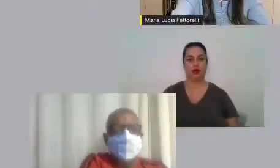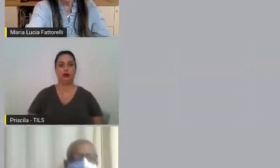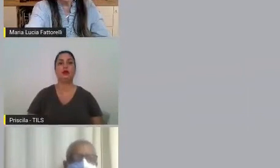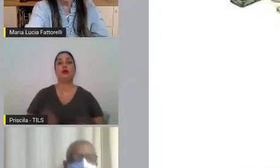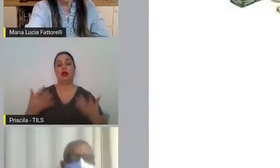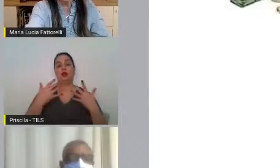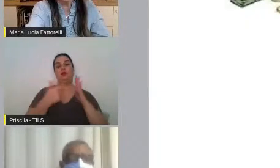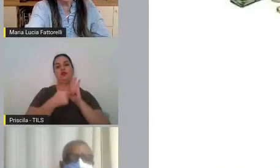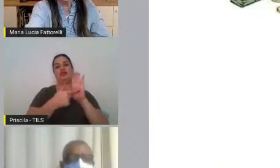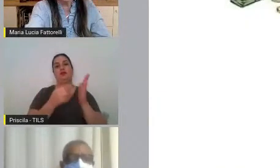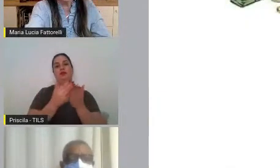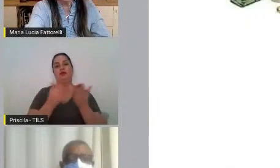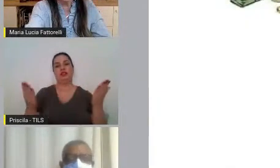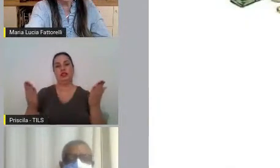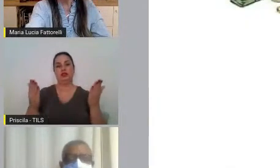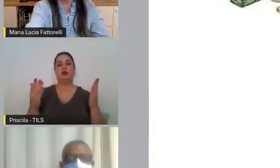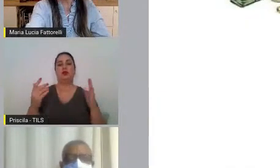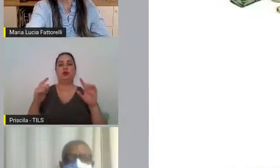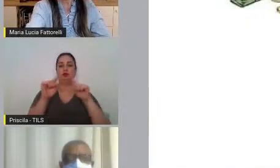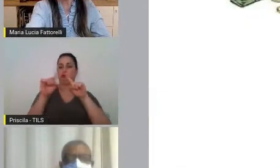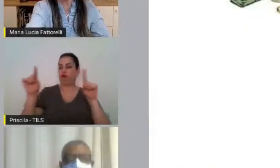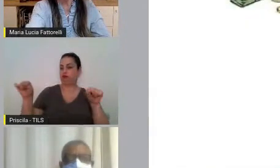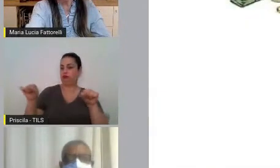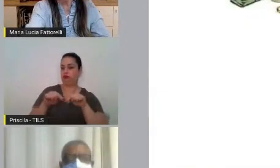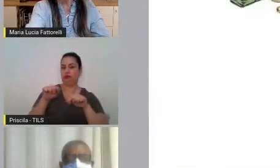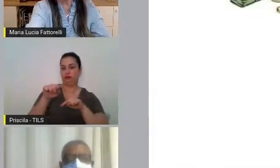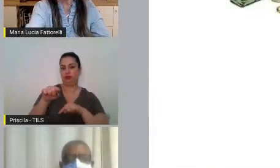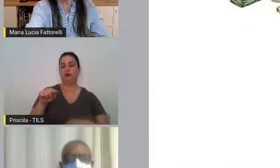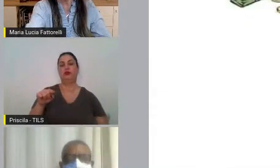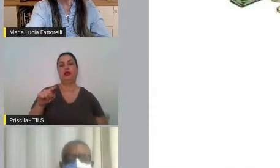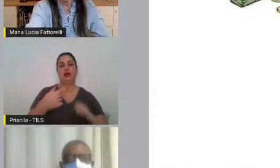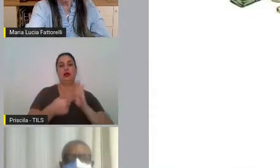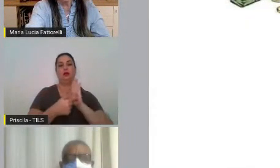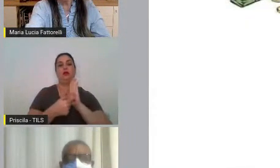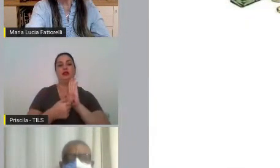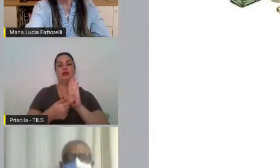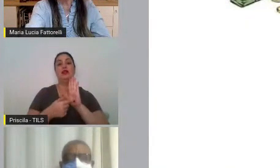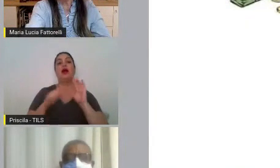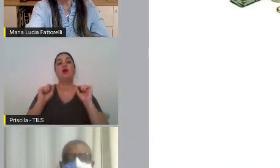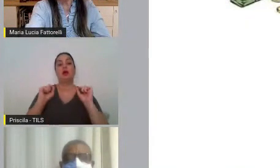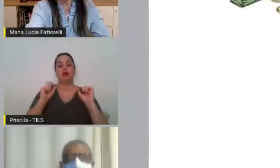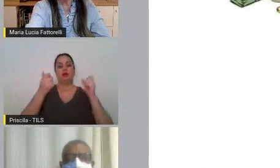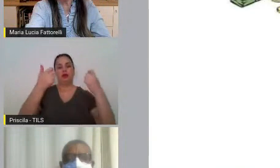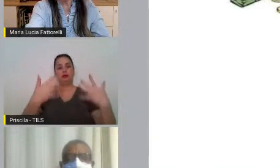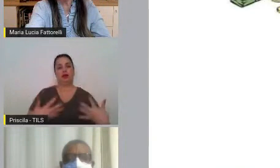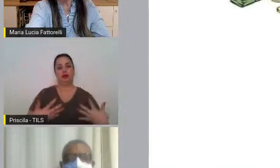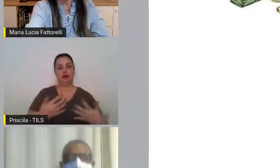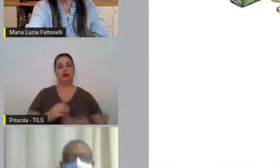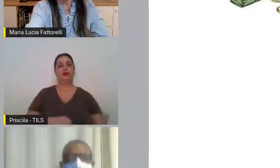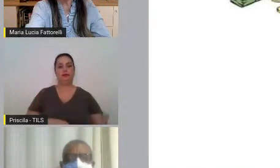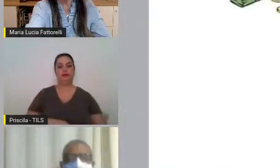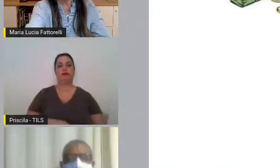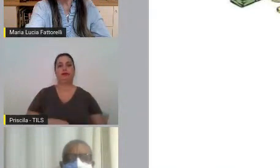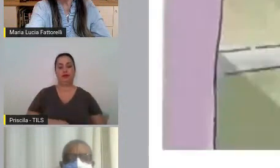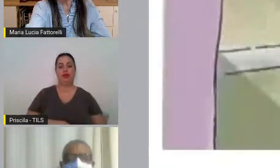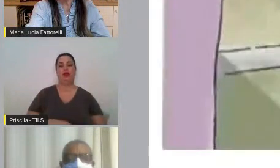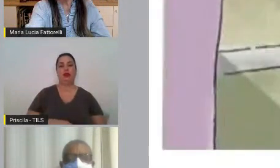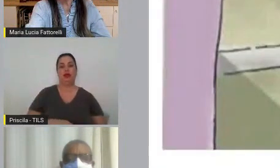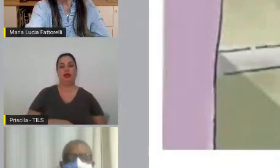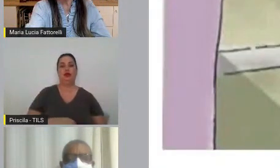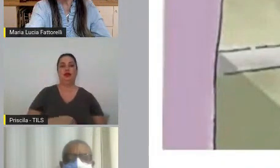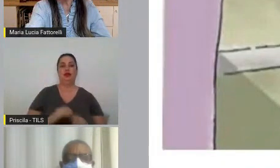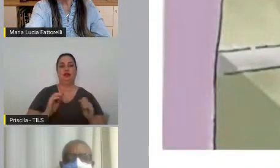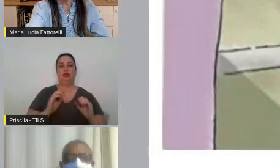um lado nós temos a prioridade dos bancos, do outro lado nós temos tudo que é serviço público, o ministro disse que é o que nós